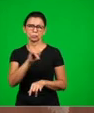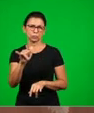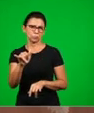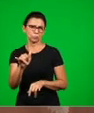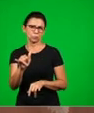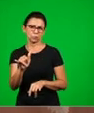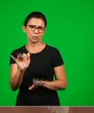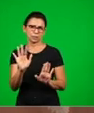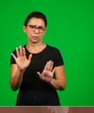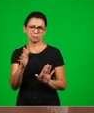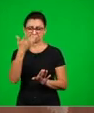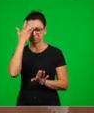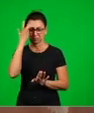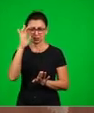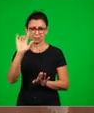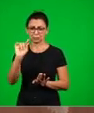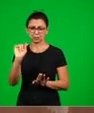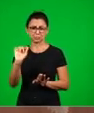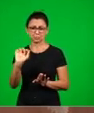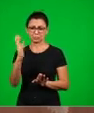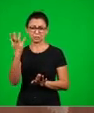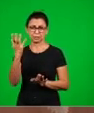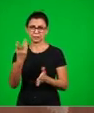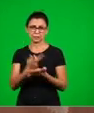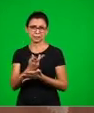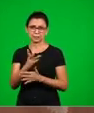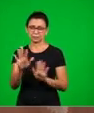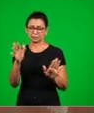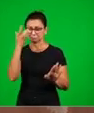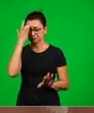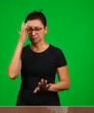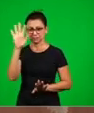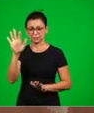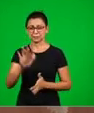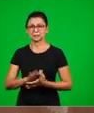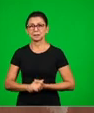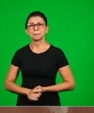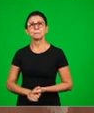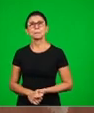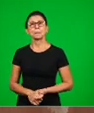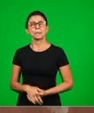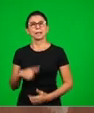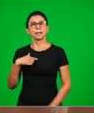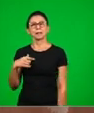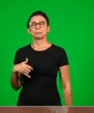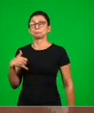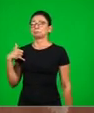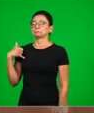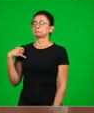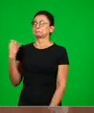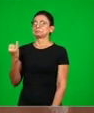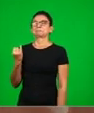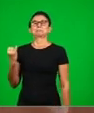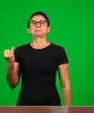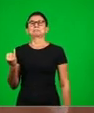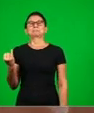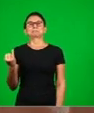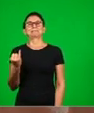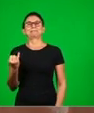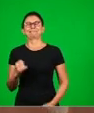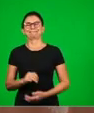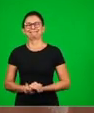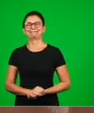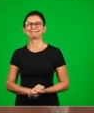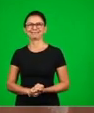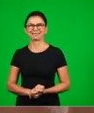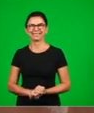que é que me espera. Eu quero só dizer o seguinte, estou muito importante, viu? Não estou falando a partir de domingo,